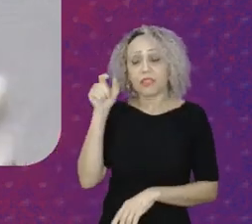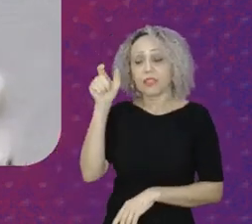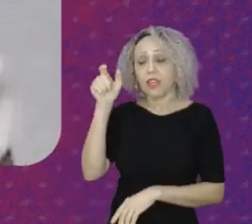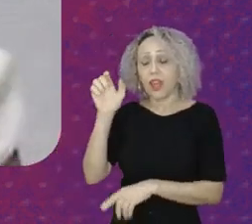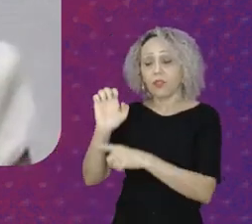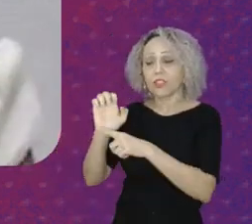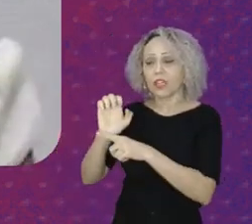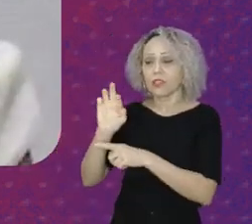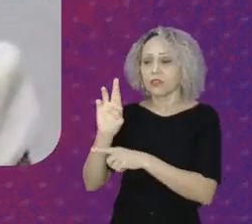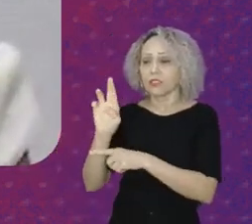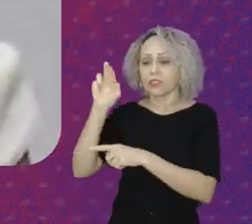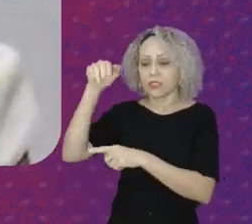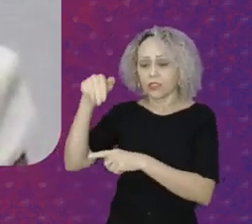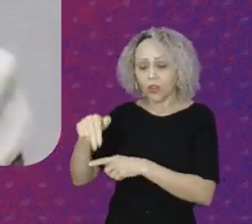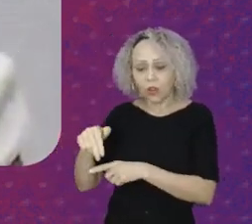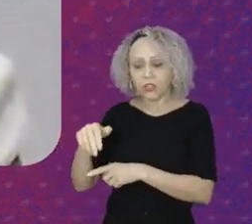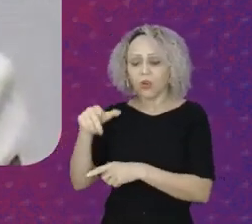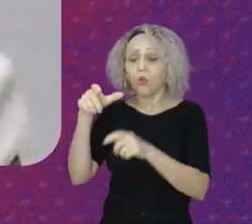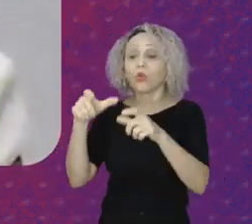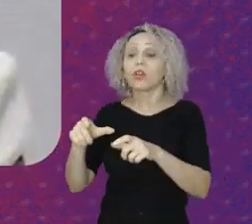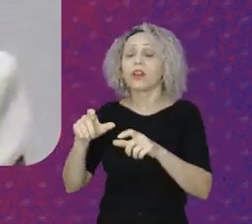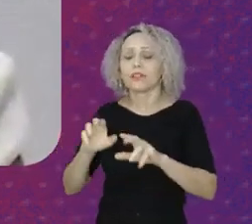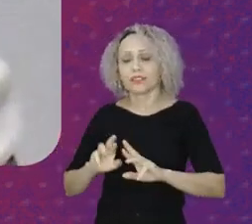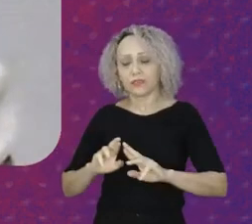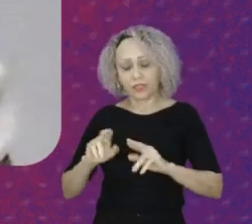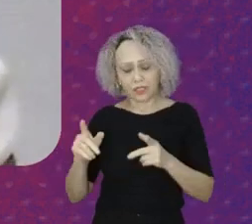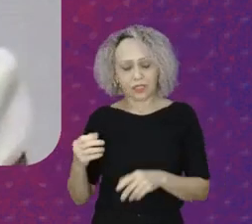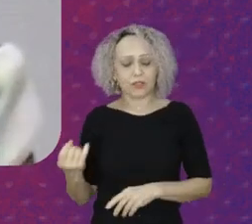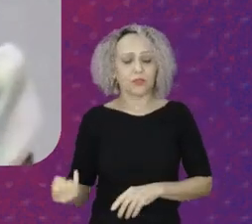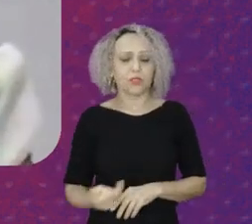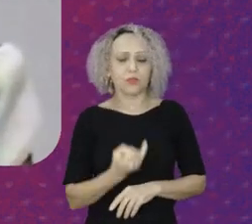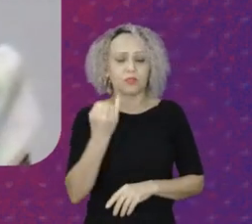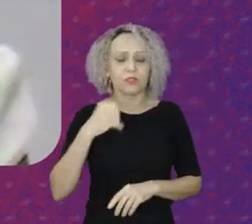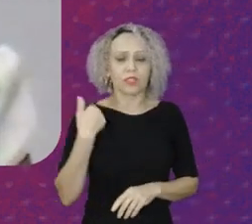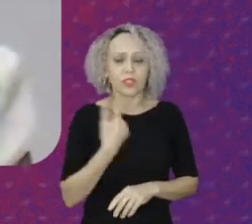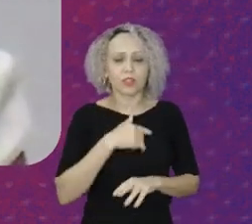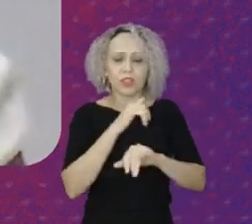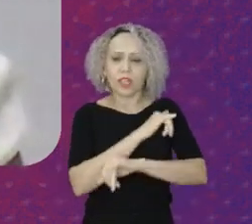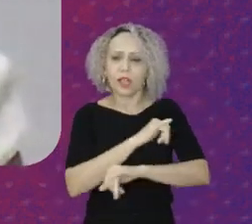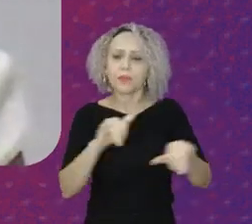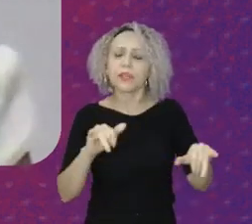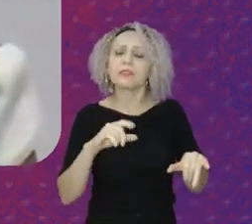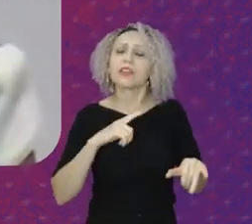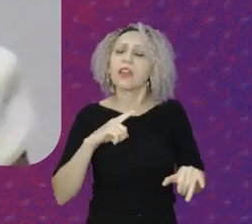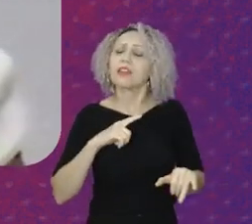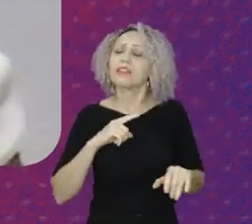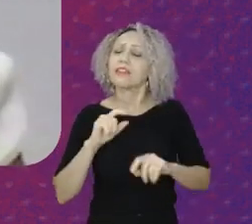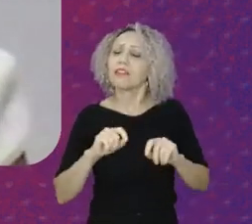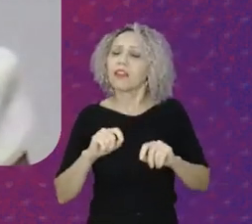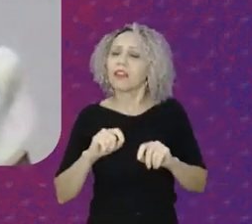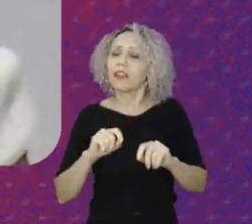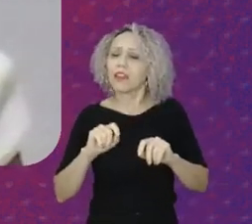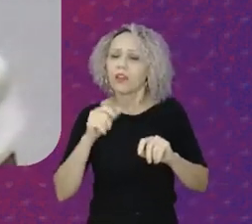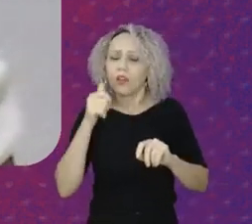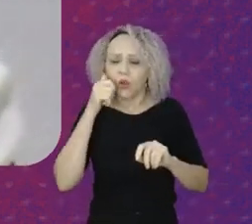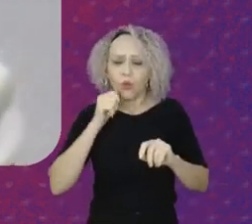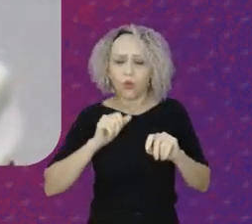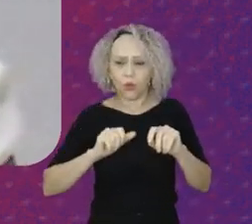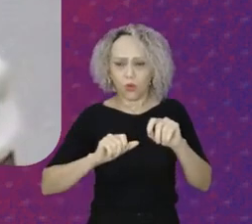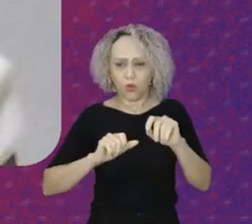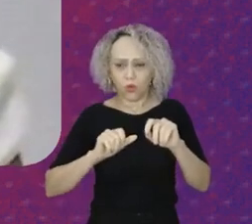muito importante na nossa campanha ter o apoio do Elas por Elas. De fato, o Elas por Elas, que